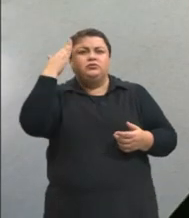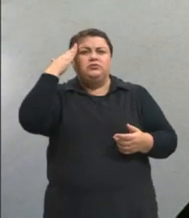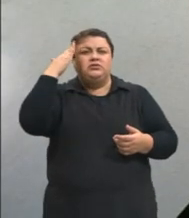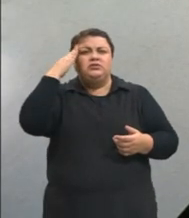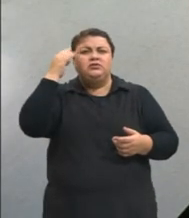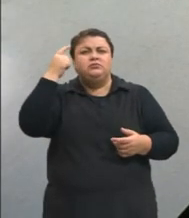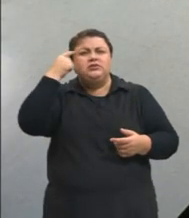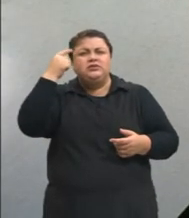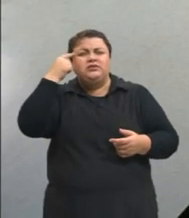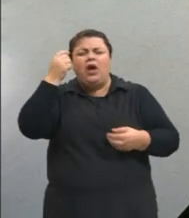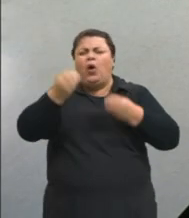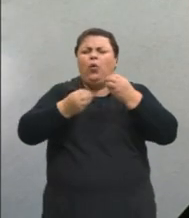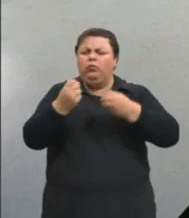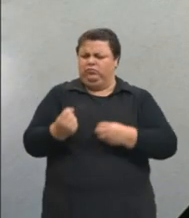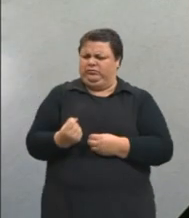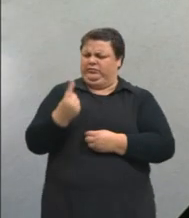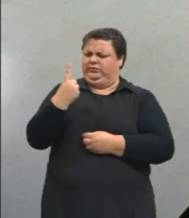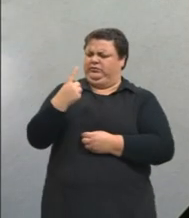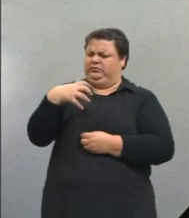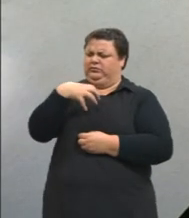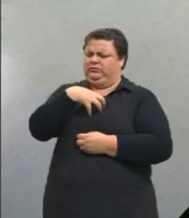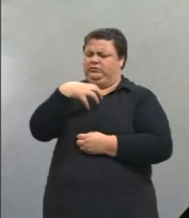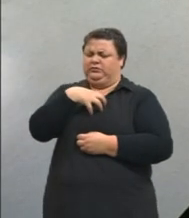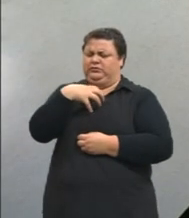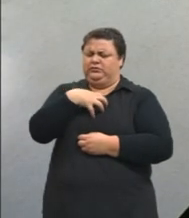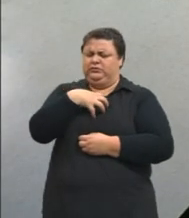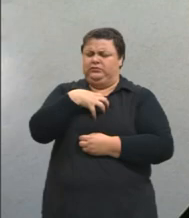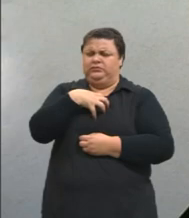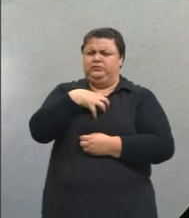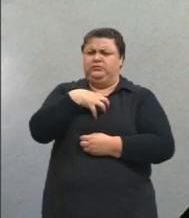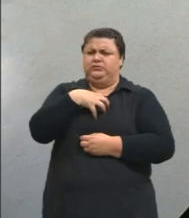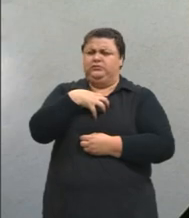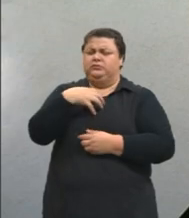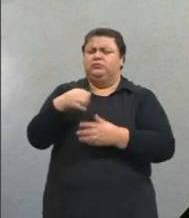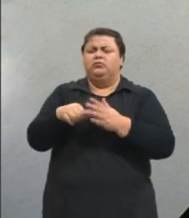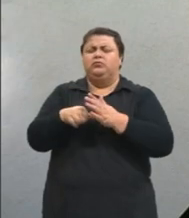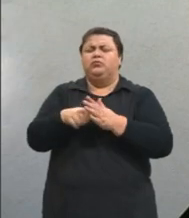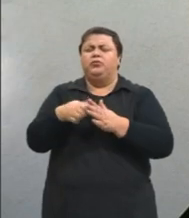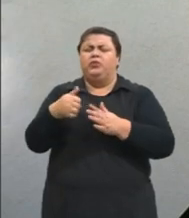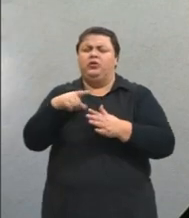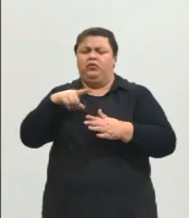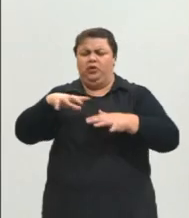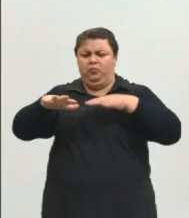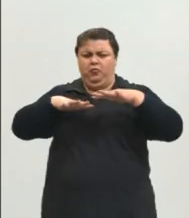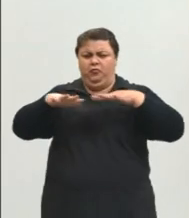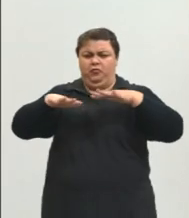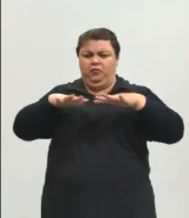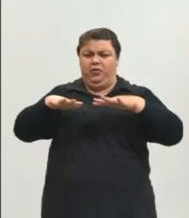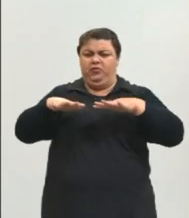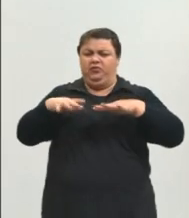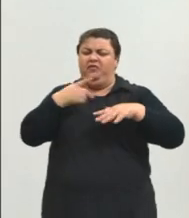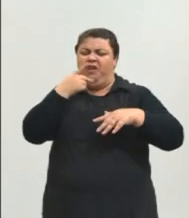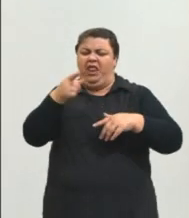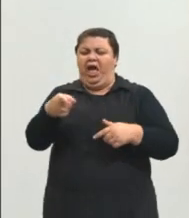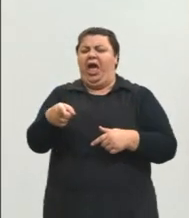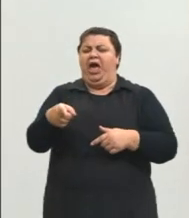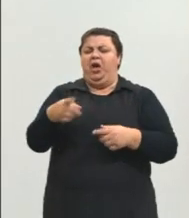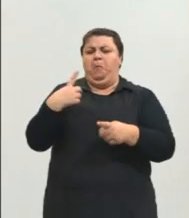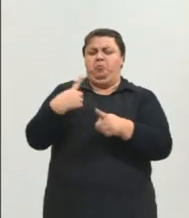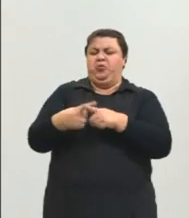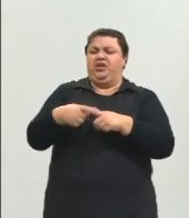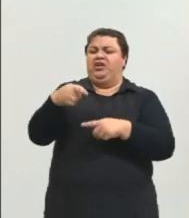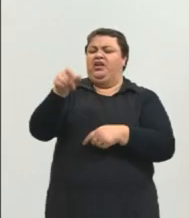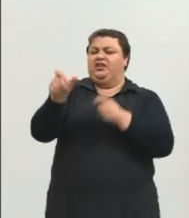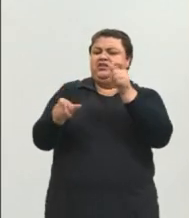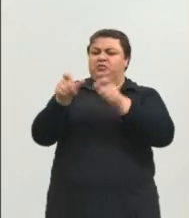no estranhamento que a população sentia, né? E a gente... Primeiro, a gente tem um movimento de, às vezes, condenar, né, e pensar por que essas